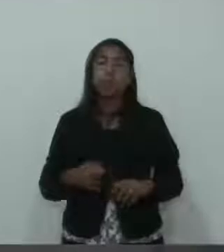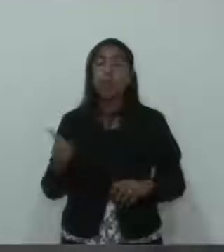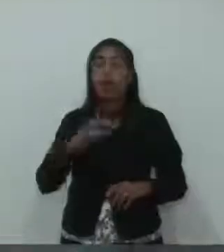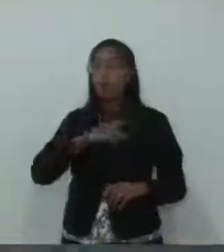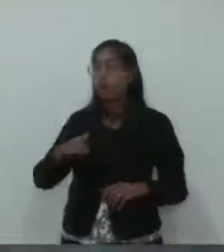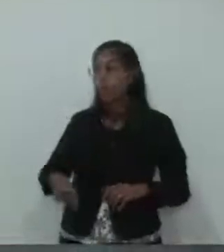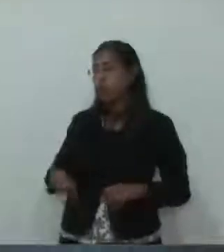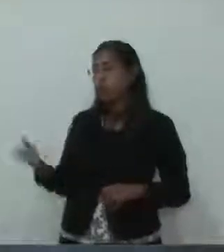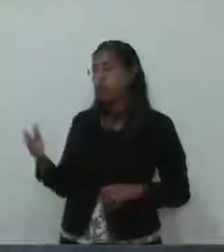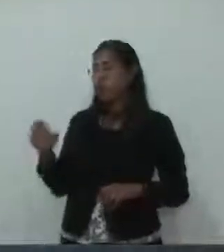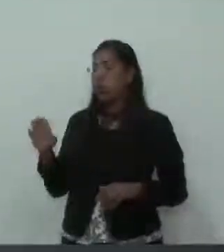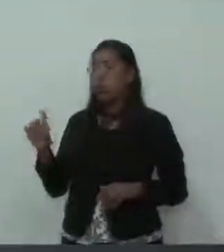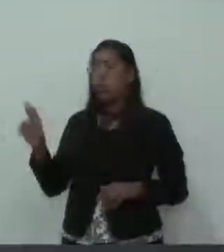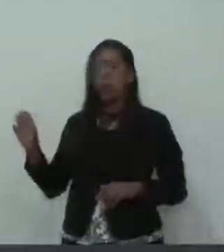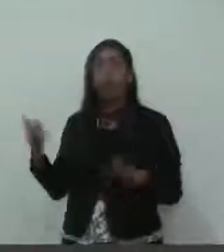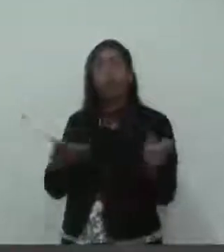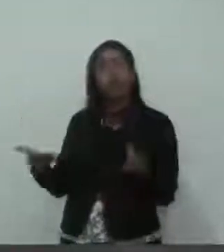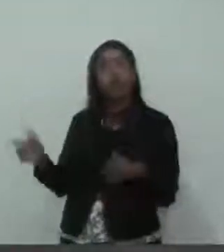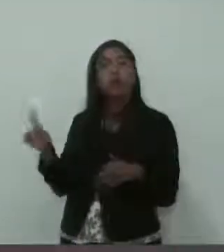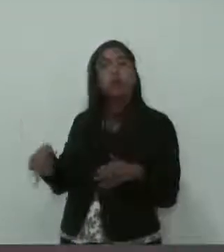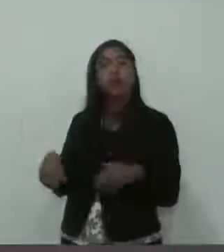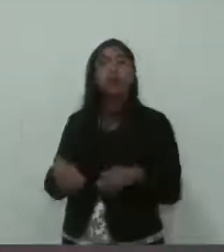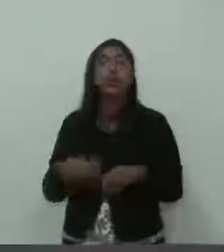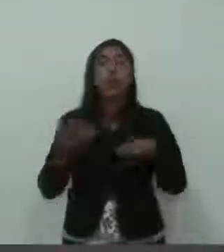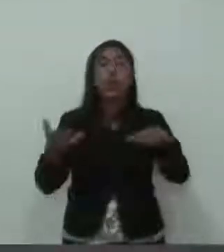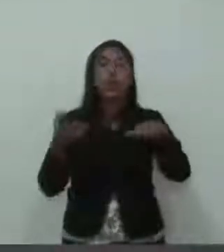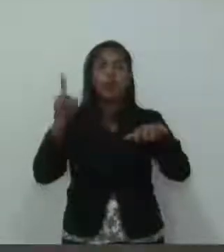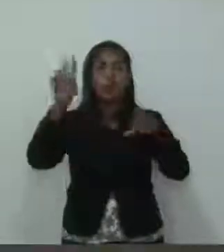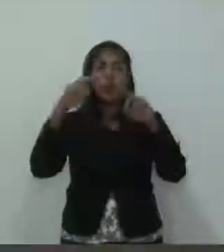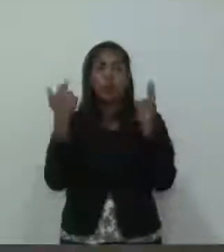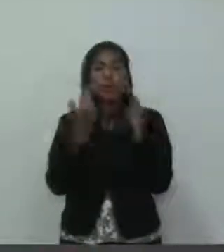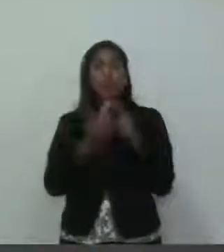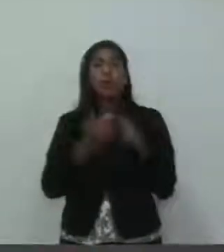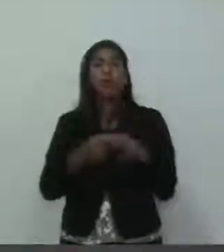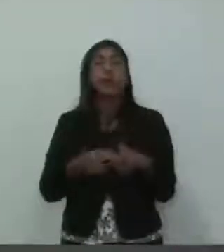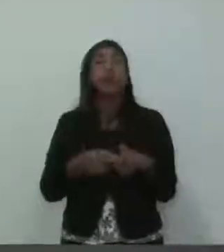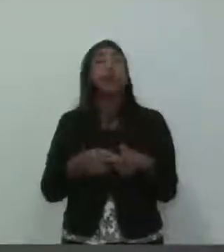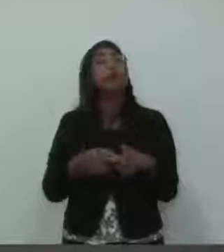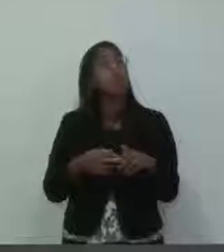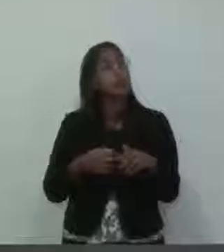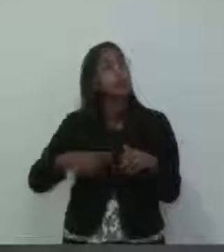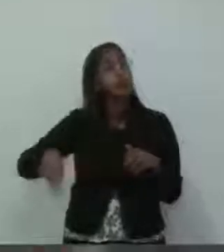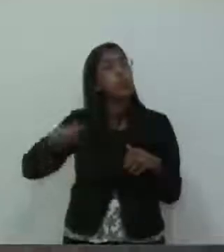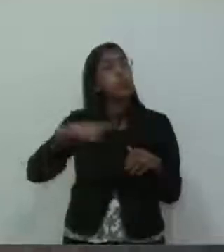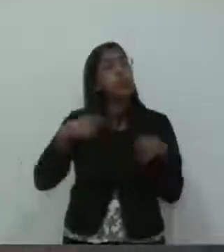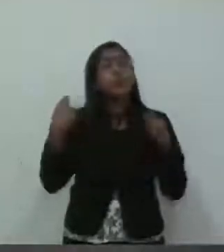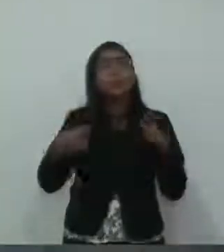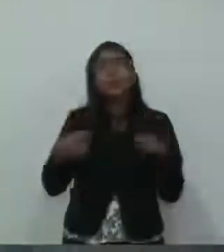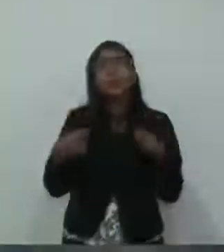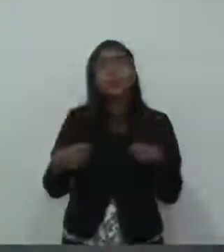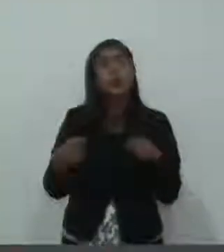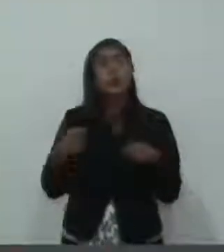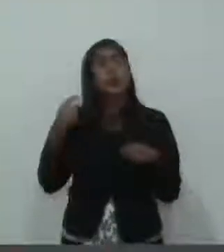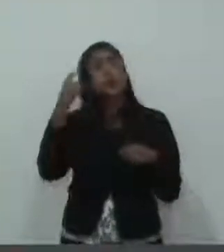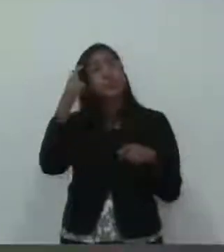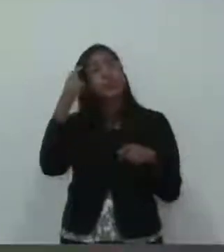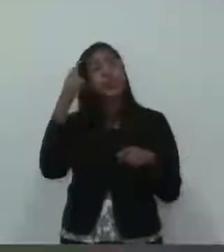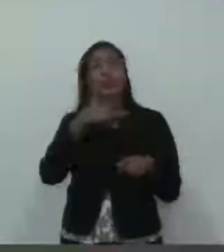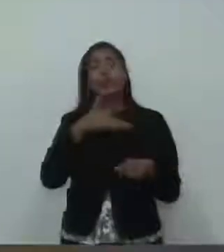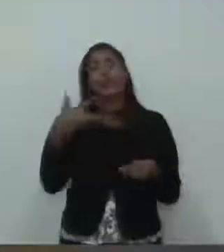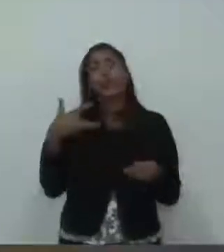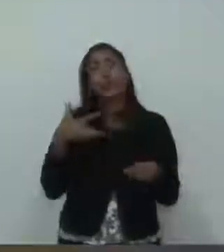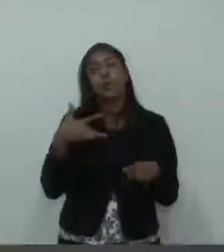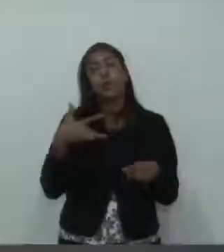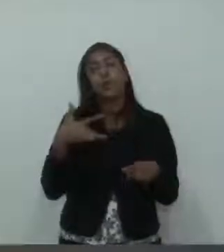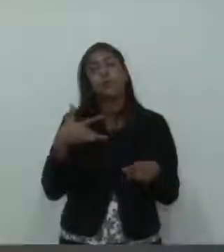receber as propostas da conferência, 16ª conferência. A gente precisa sempre voltar a pensar no assunto saúde. Senão a